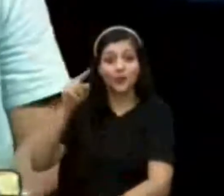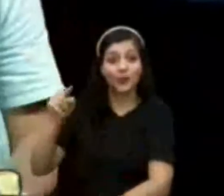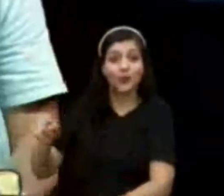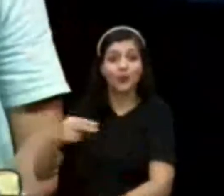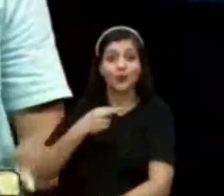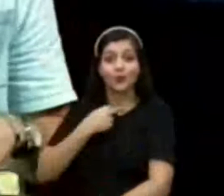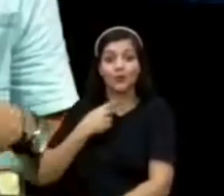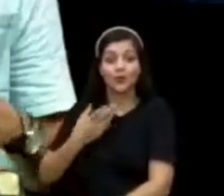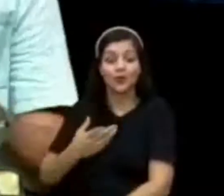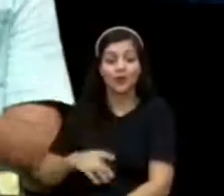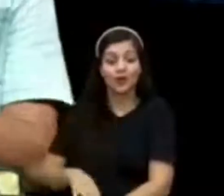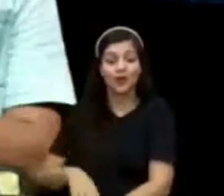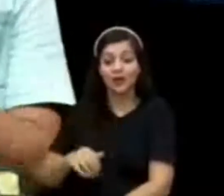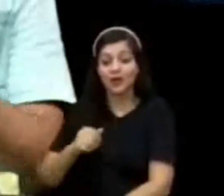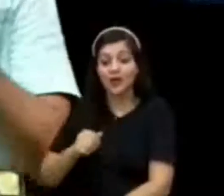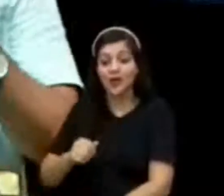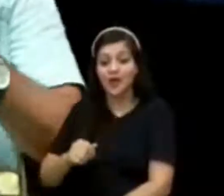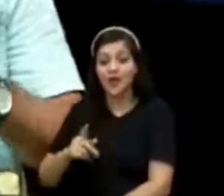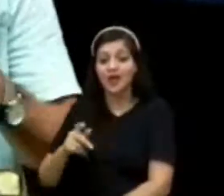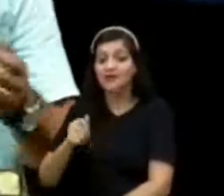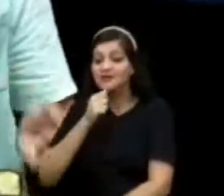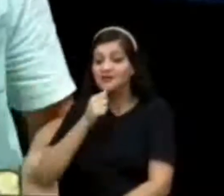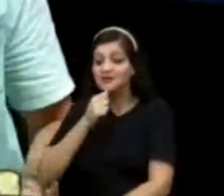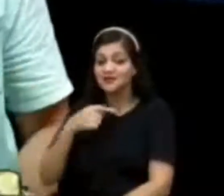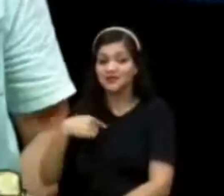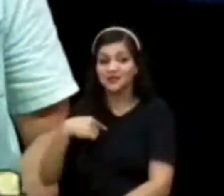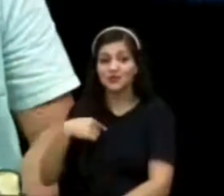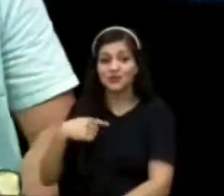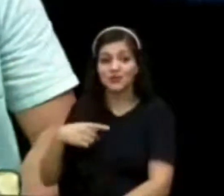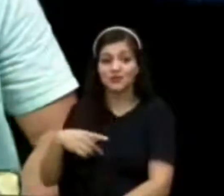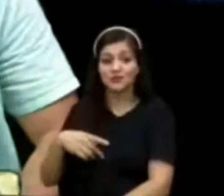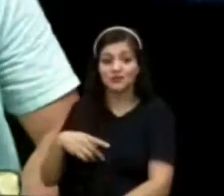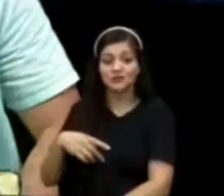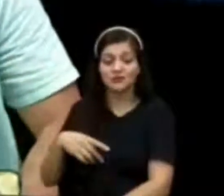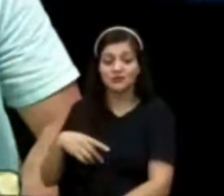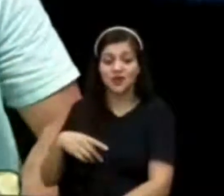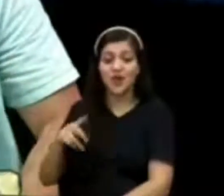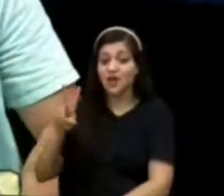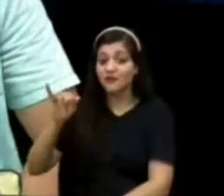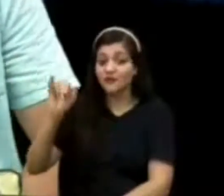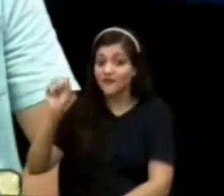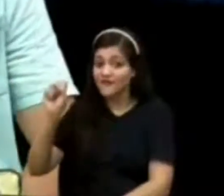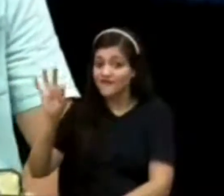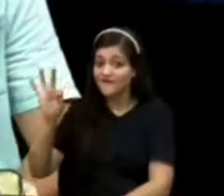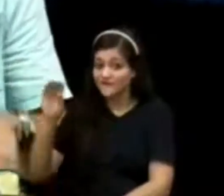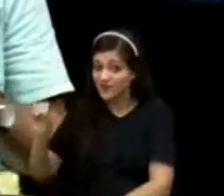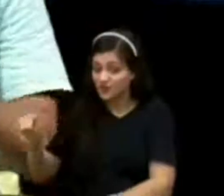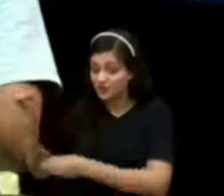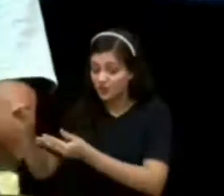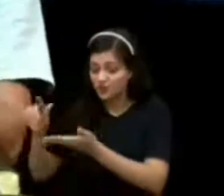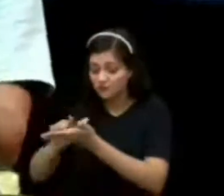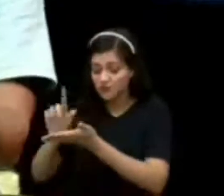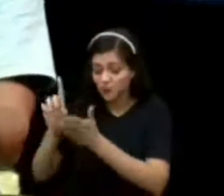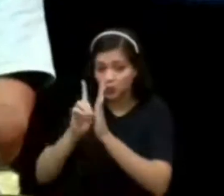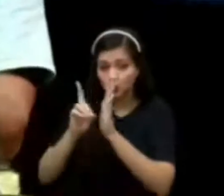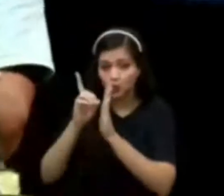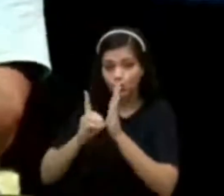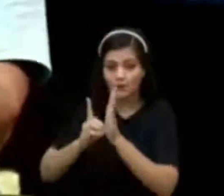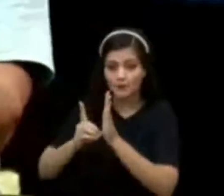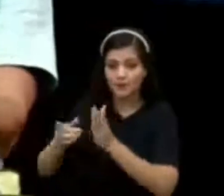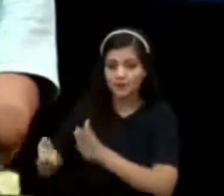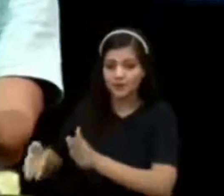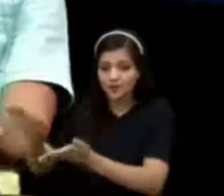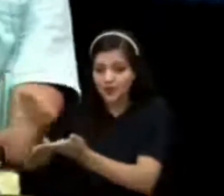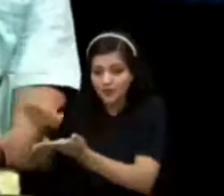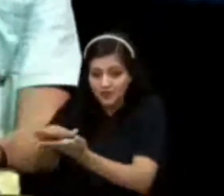como ainda tinha o meu, né? Eu peguei o meu, só que aí eu pensei, não vou pôr o passaporte, eu lembrei, eu vou pôr é o visto. Né? Aí abri da página que tinha o